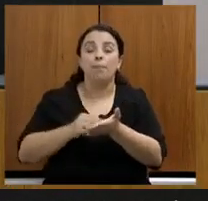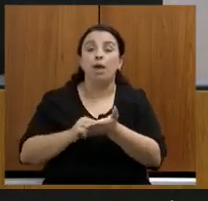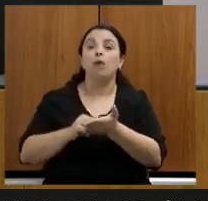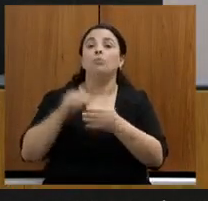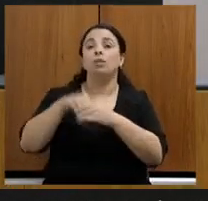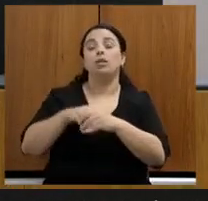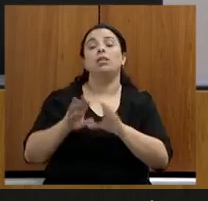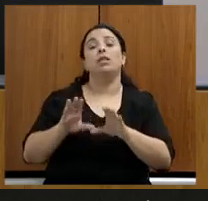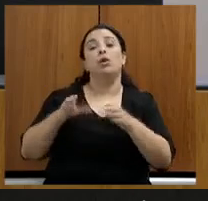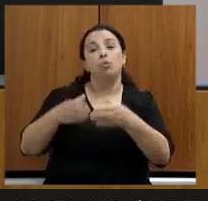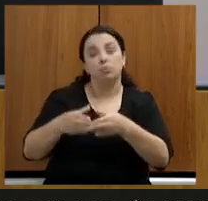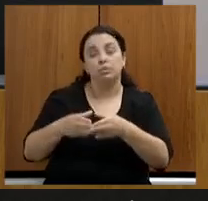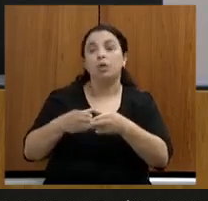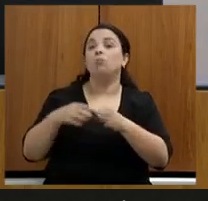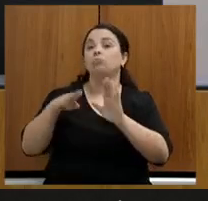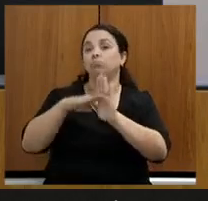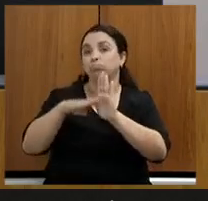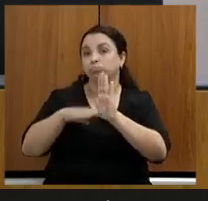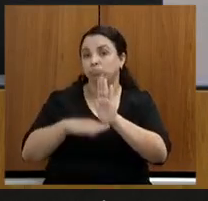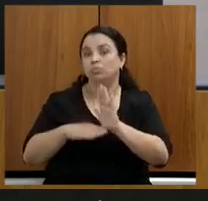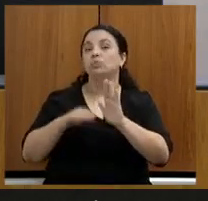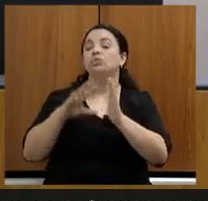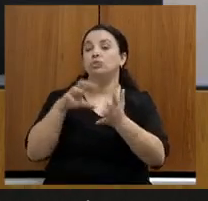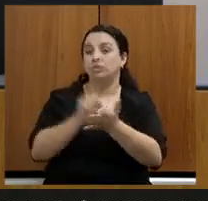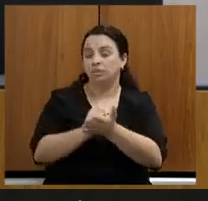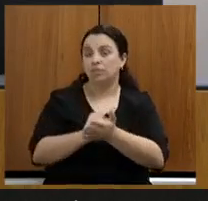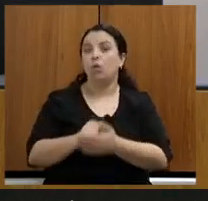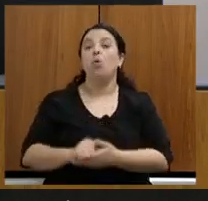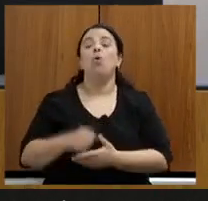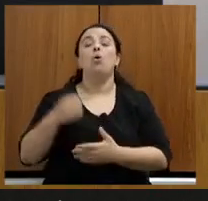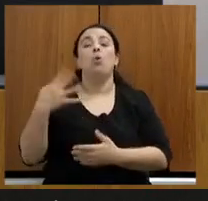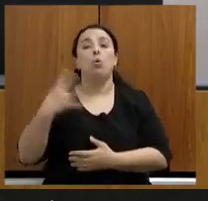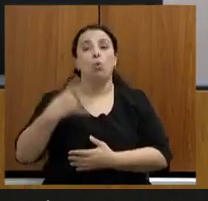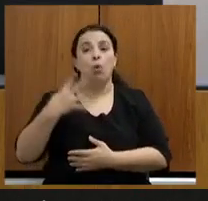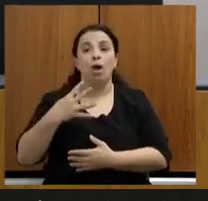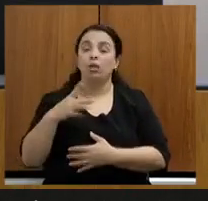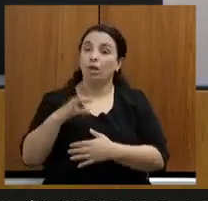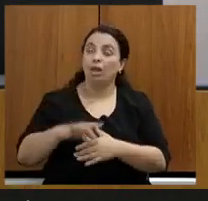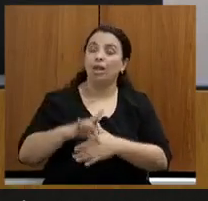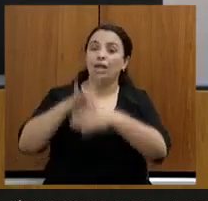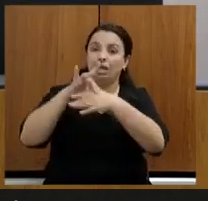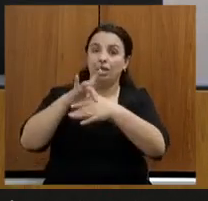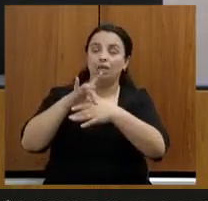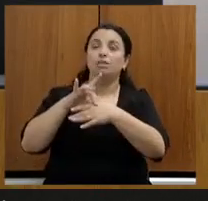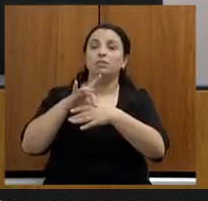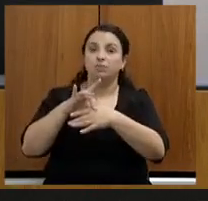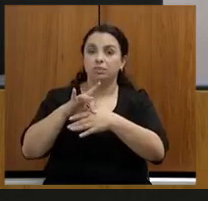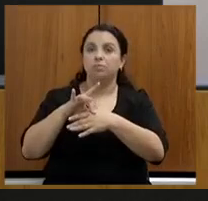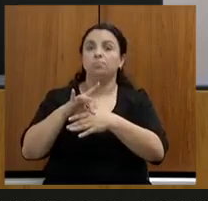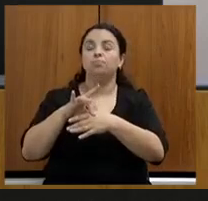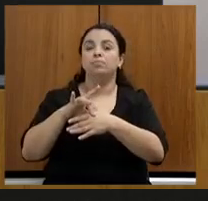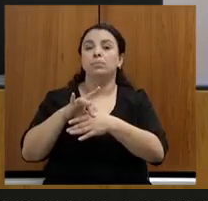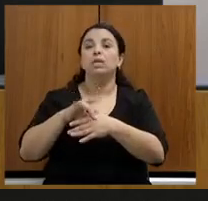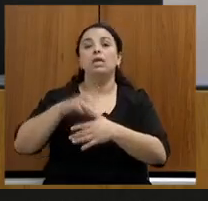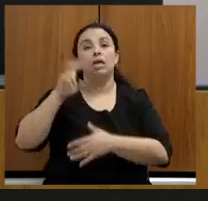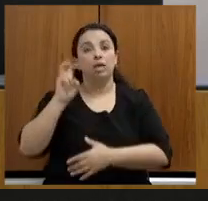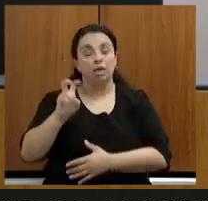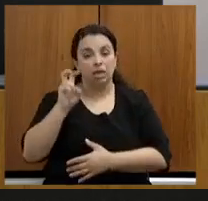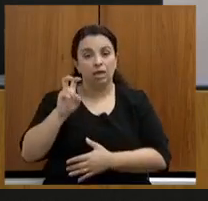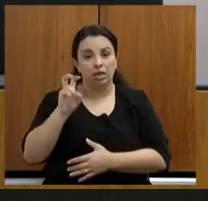inscrição. Quarto, líderes por ordem de inscrição. Quinto, membros da mesa da Assembleia por ordem de inscrição.